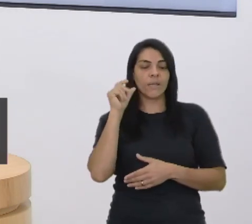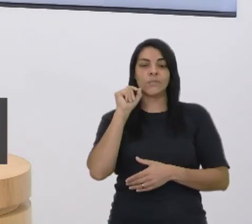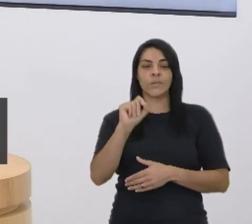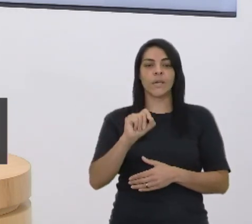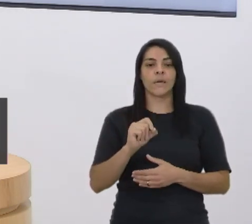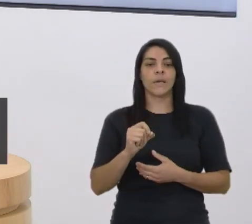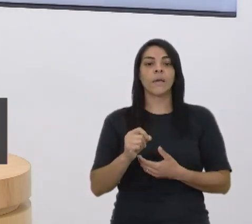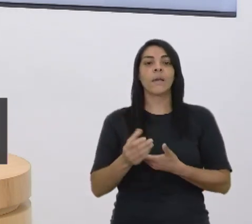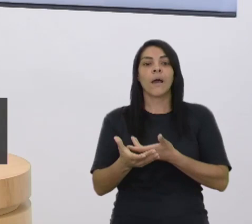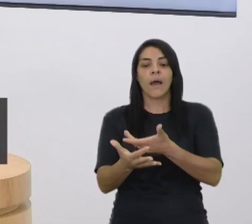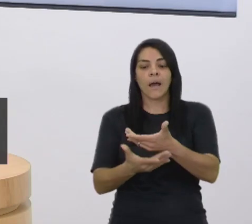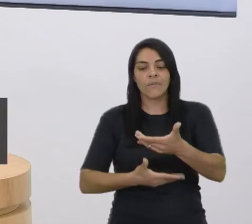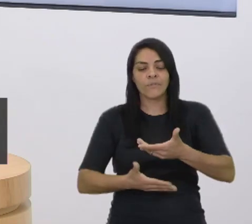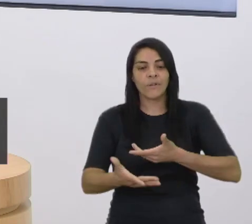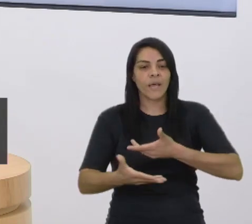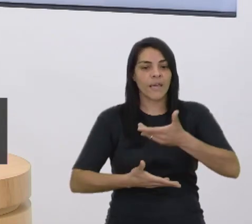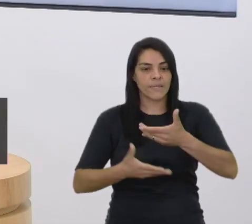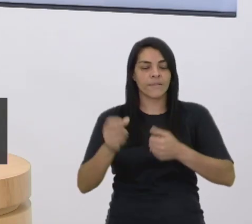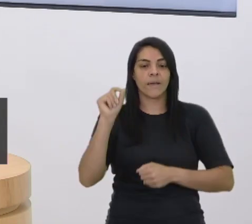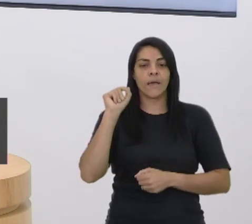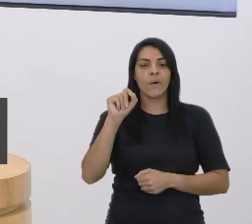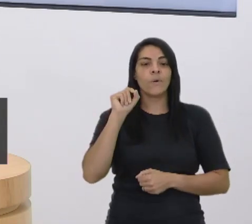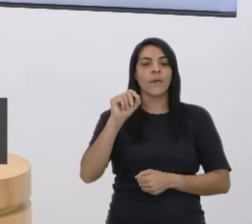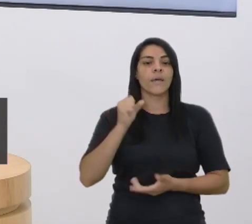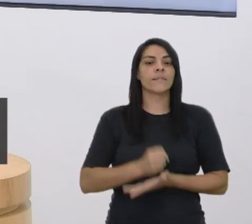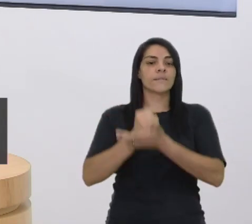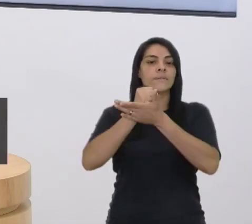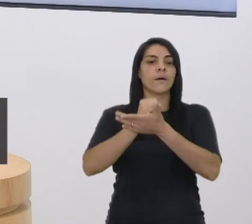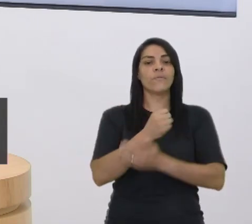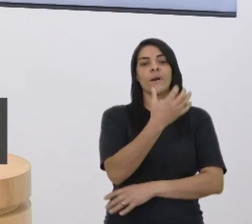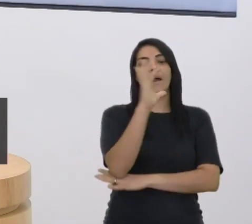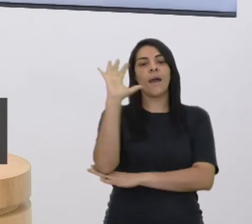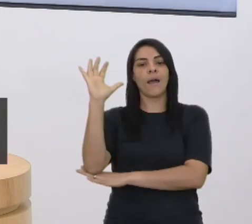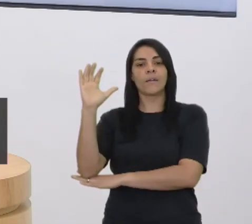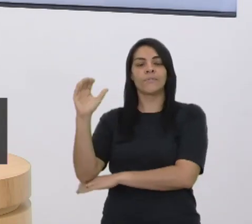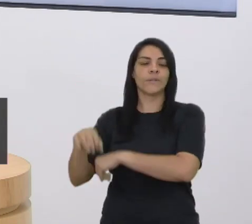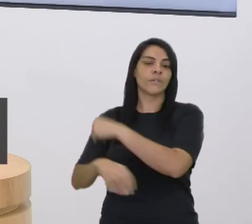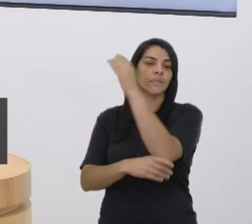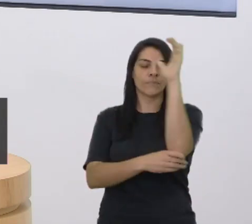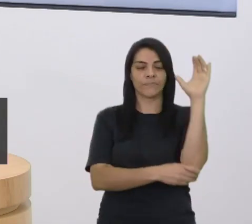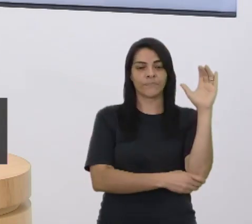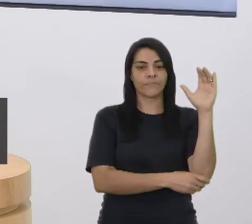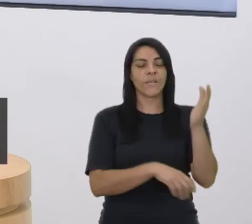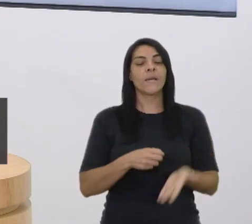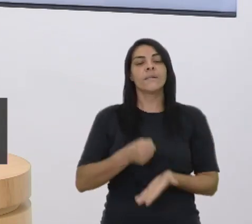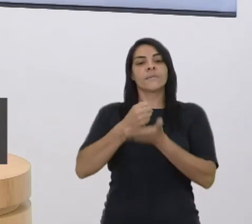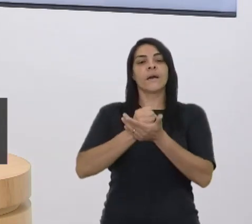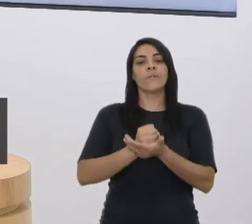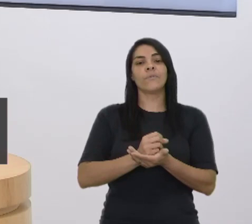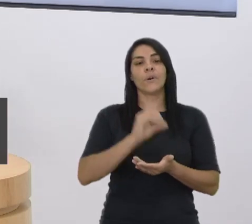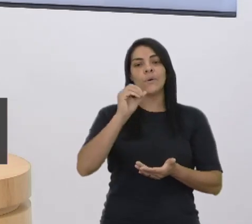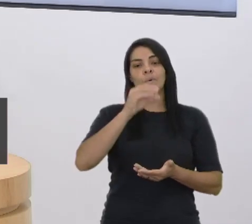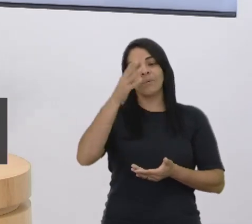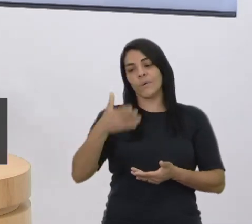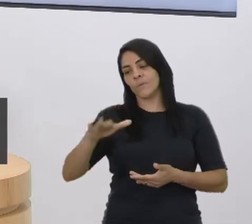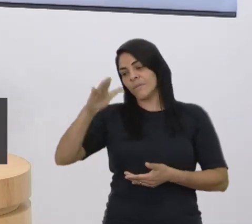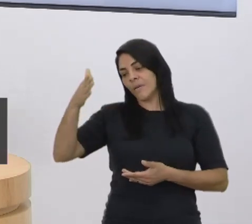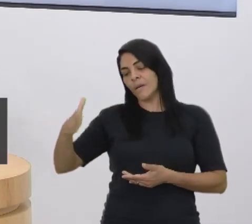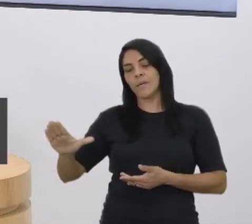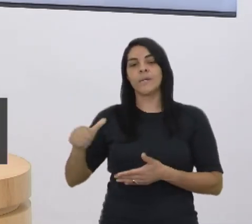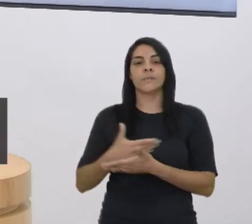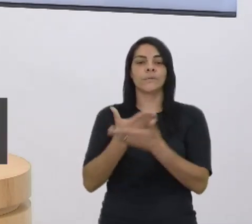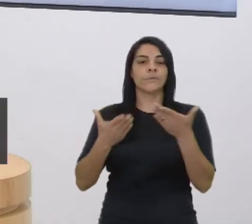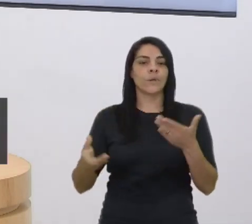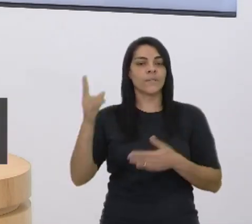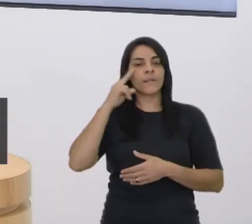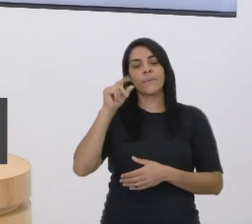é salvar árvore e terra. Né? Quando a gente fala, às vezes, salvem os oceanos, a gente pensa sobre limpar a água do oceano e tudo